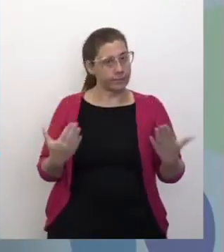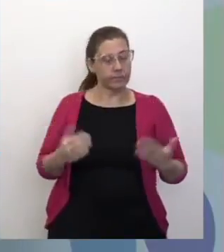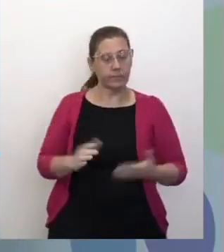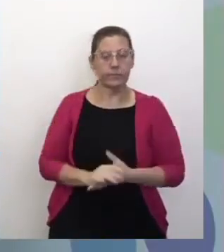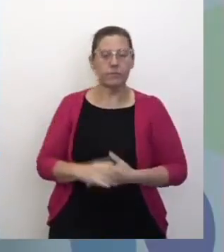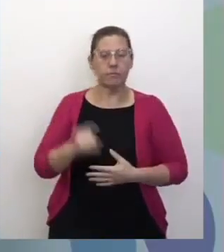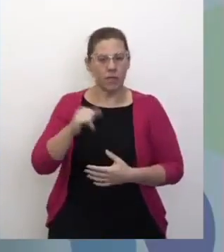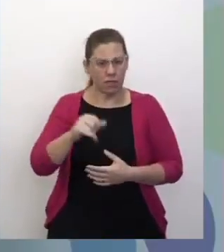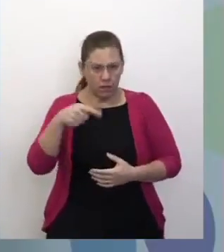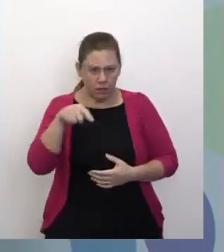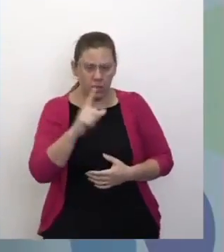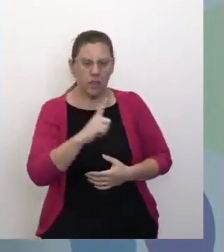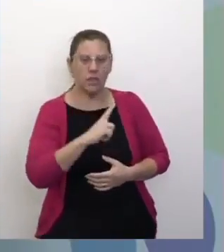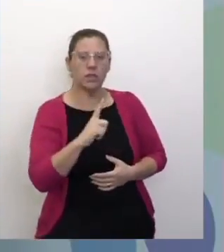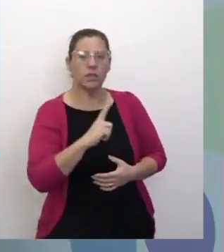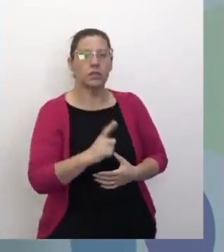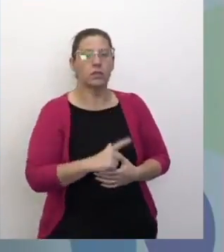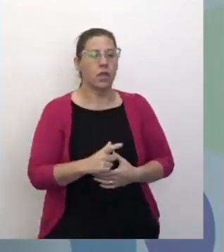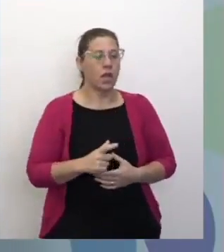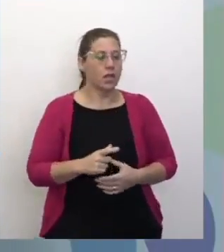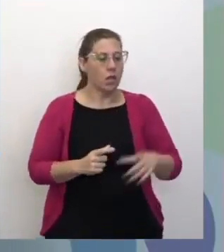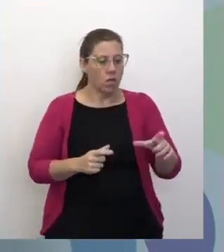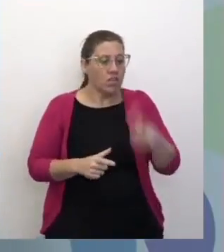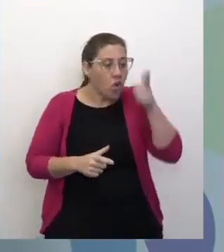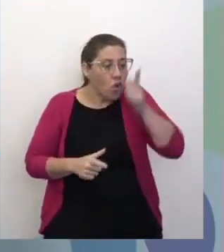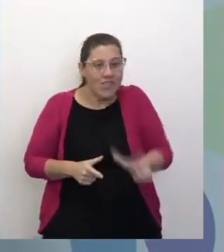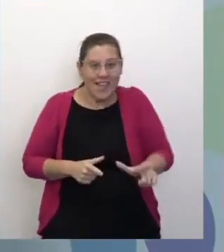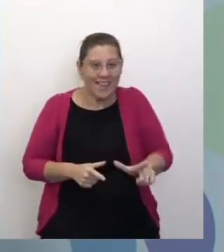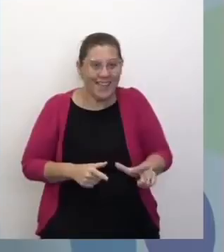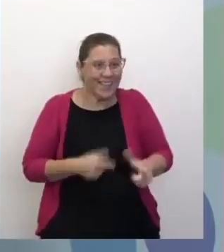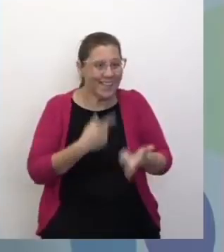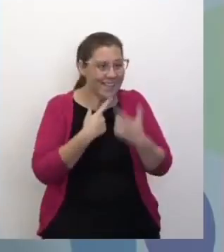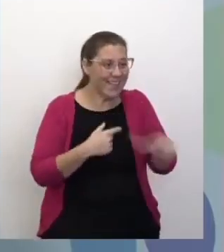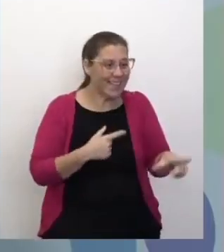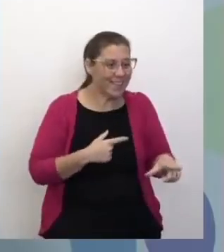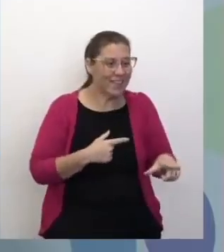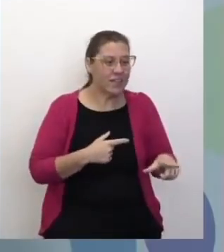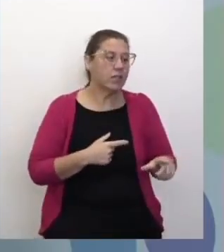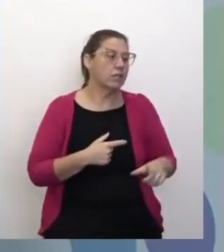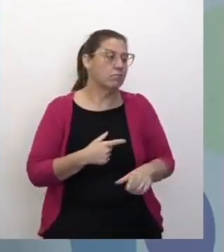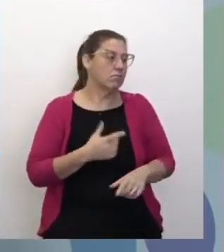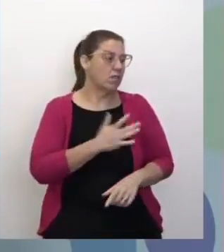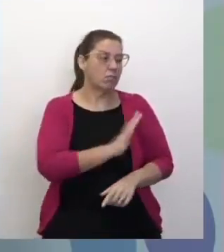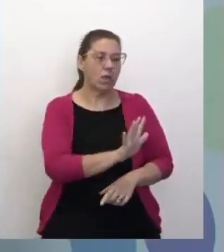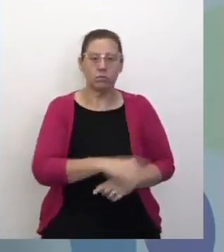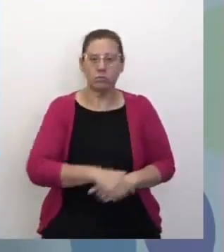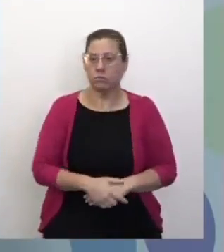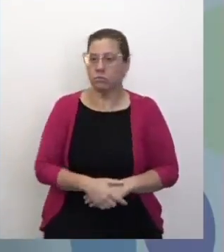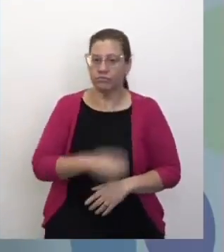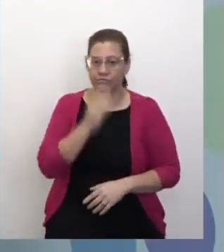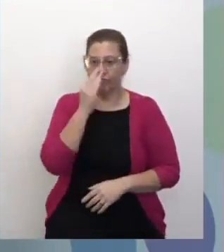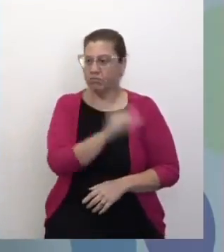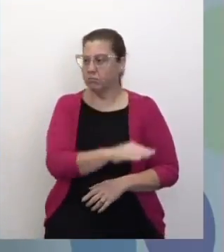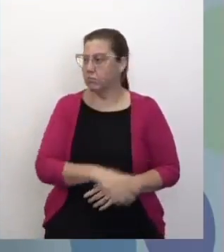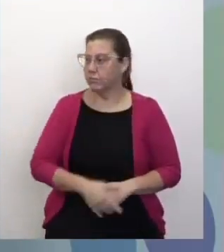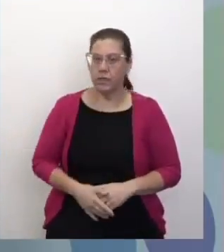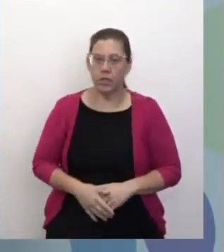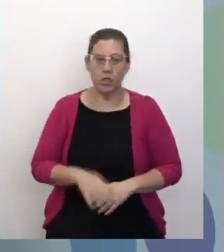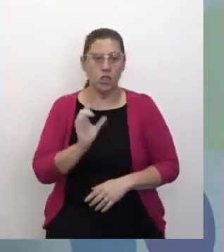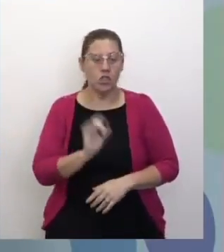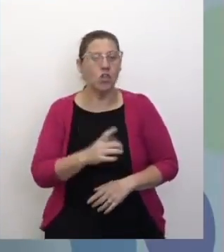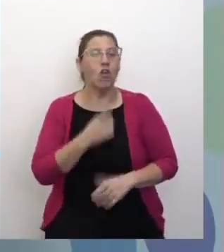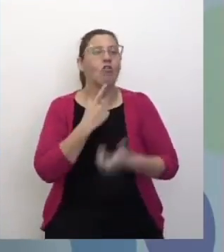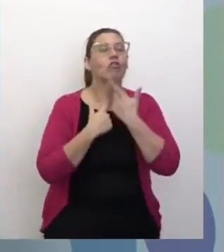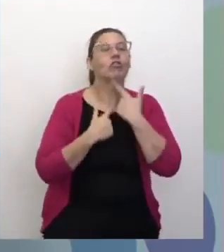se você tem aquilo, você não ama mais. Por isso que fala amor platônico. Você só tem enquanto está no campo das